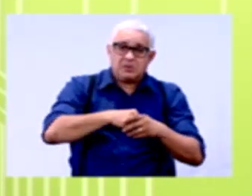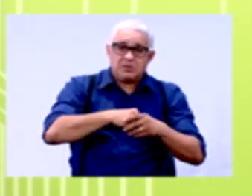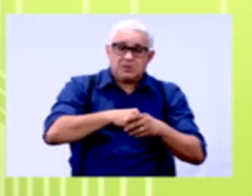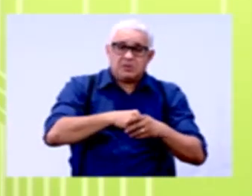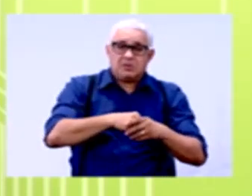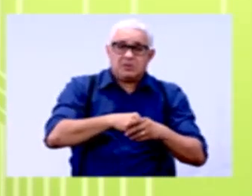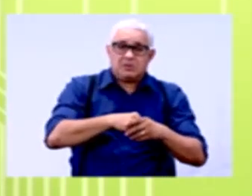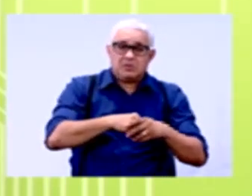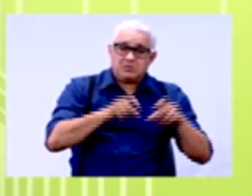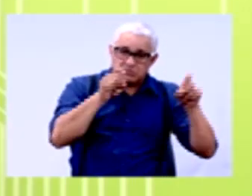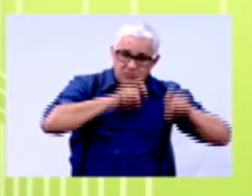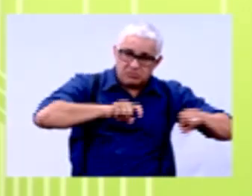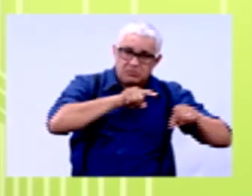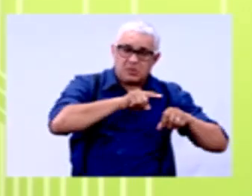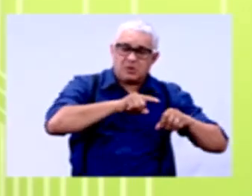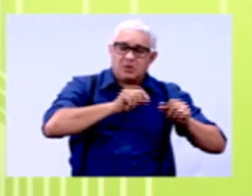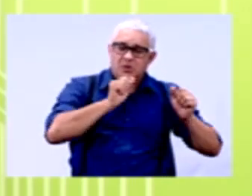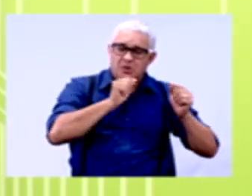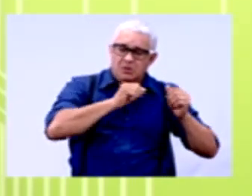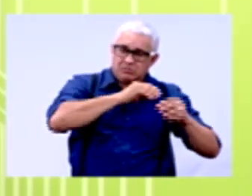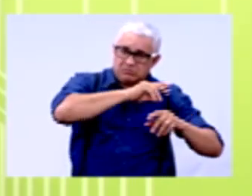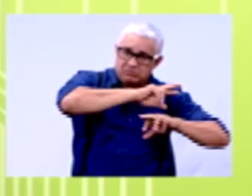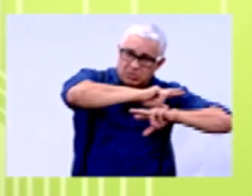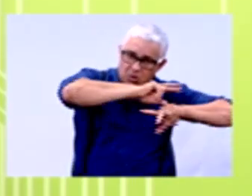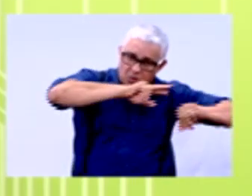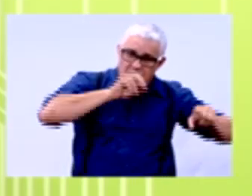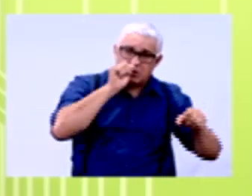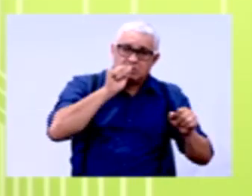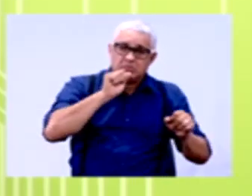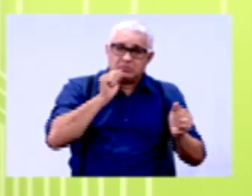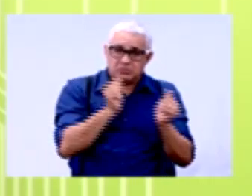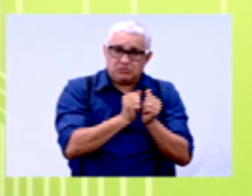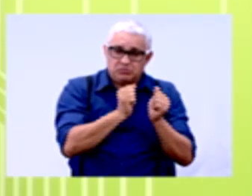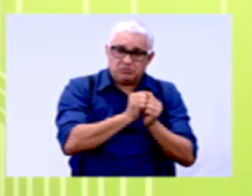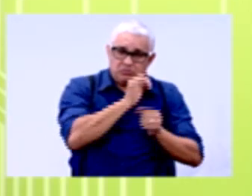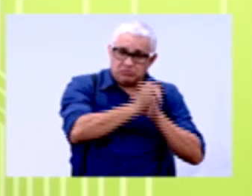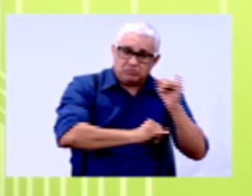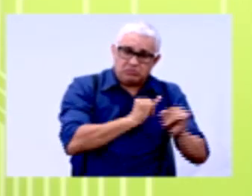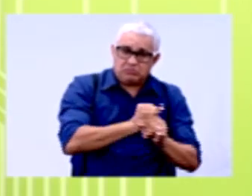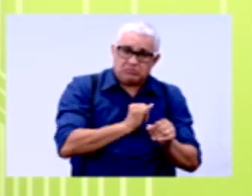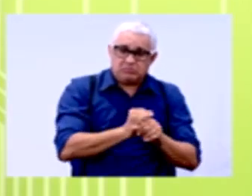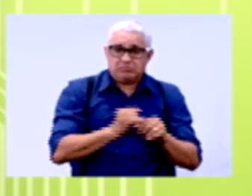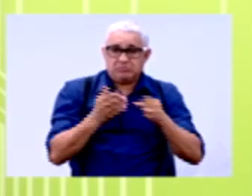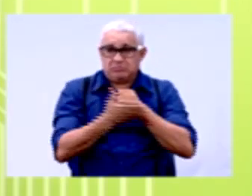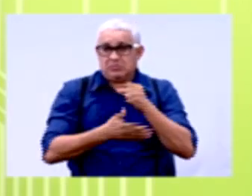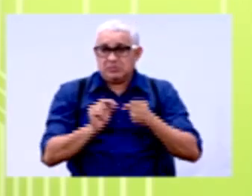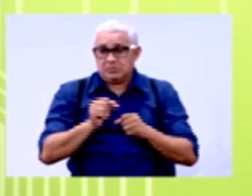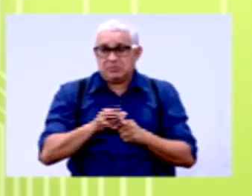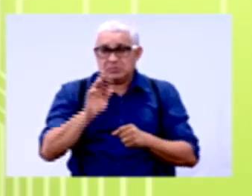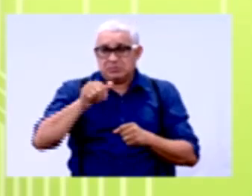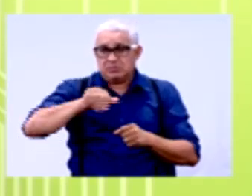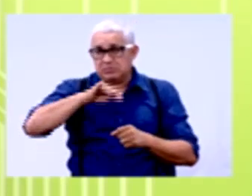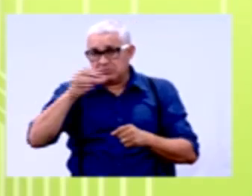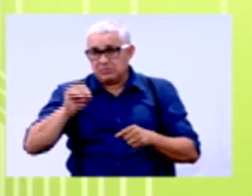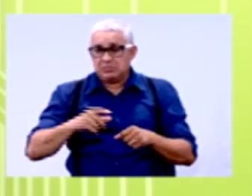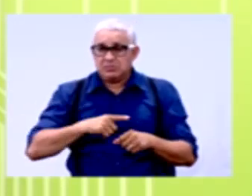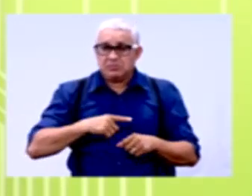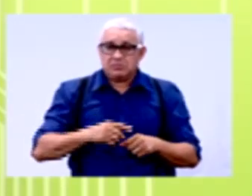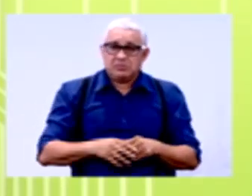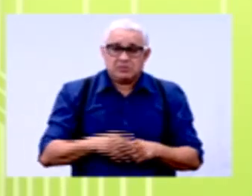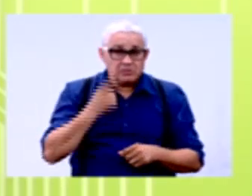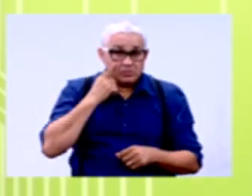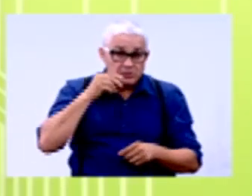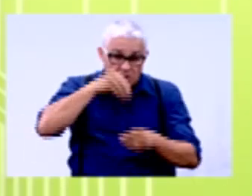servidor, né? Em conjunto com o seu navegador, certo? Basicamente essas funções provavelmente vocês tenham visto dentro